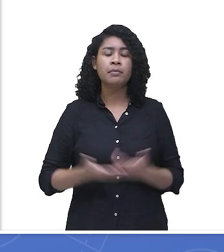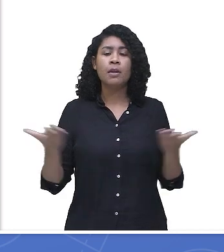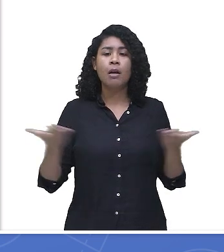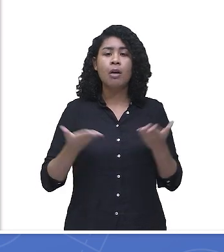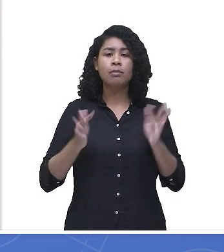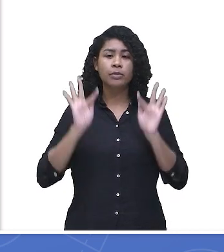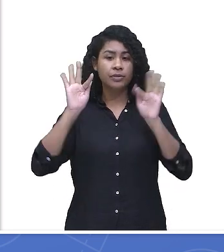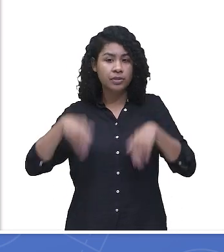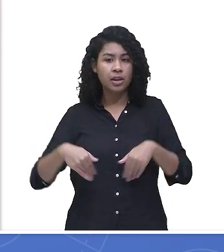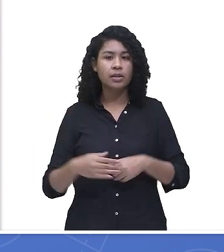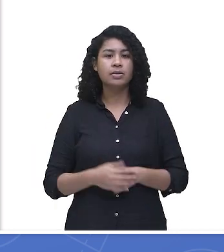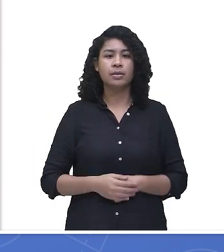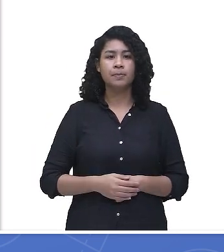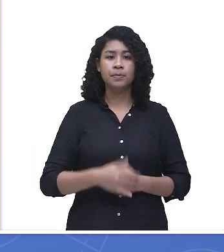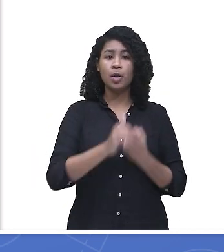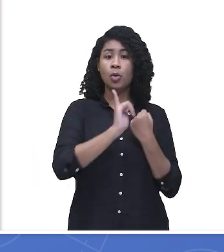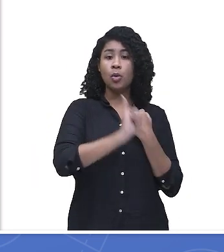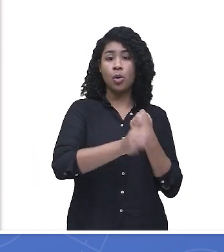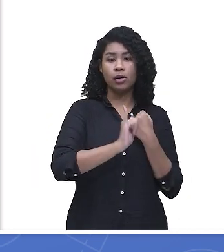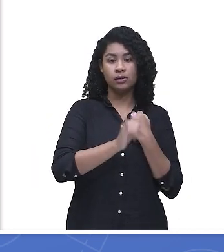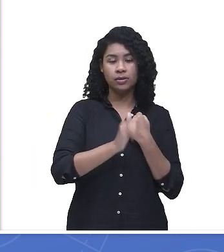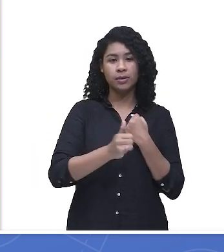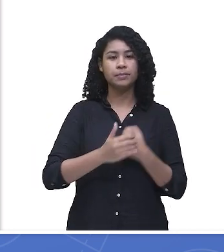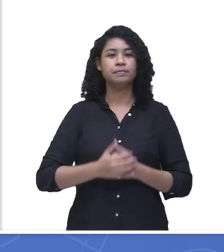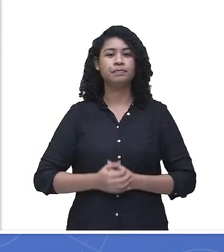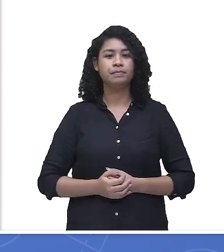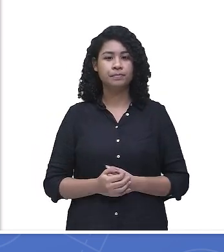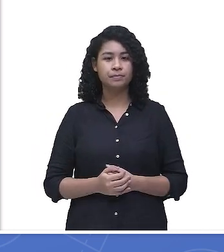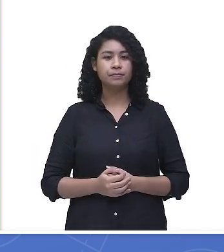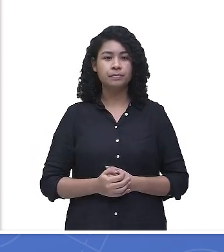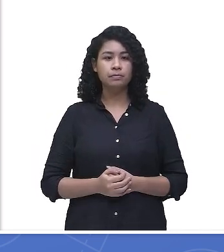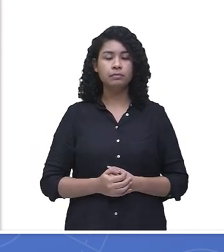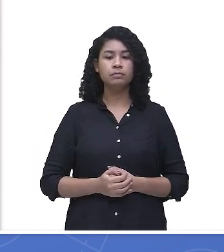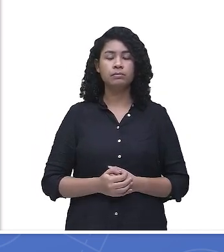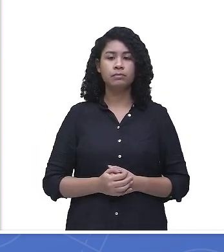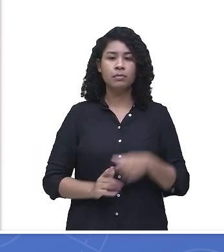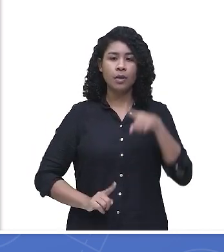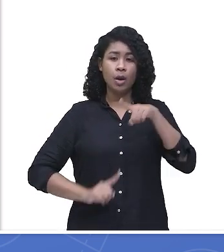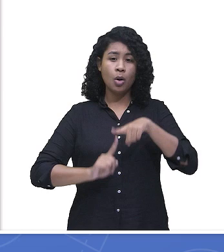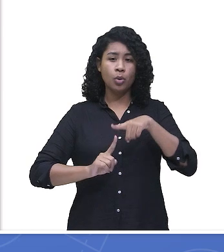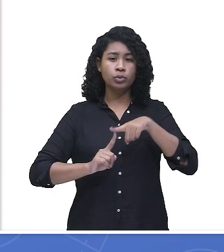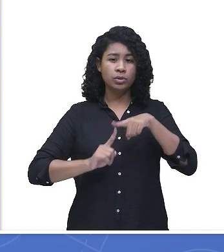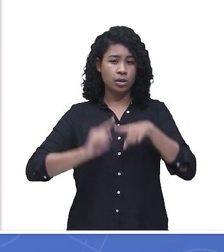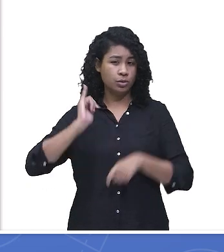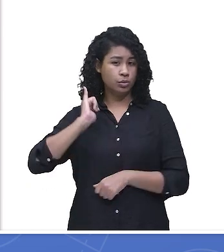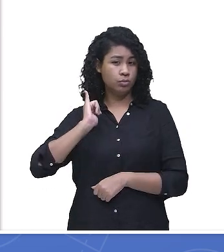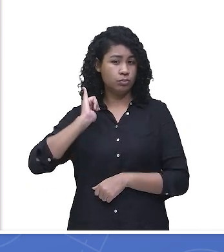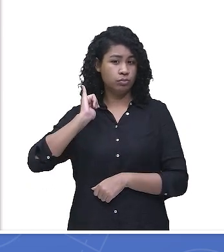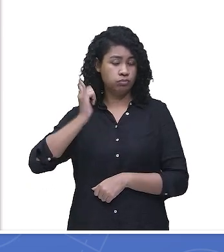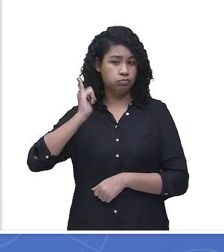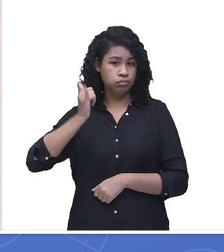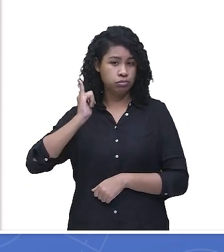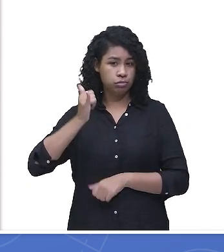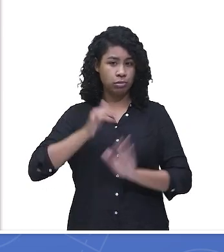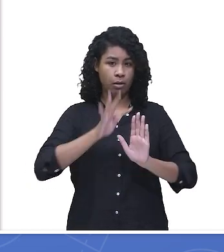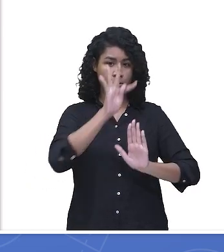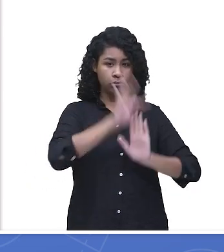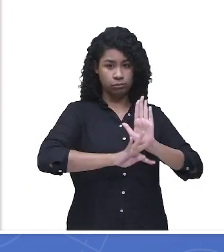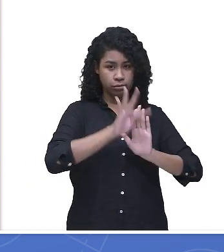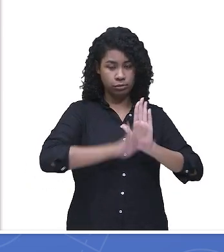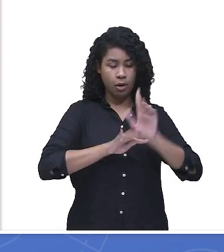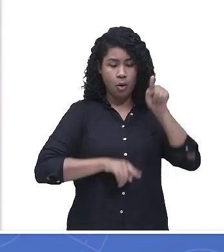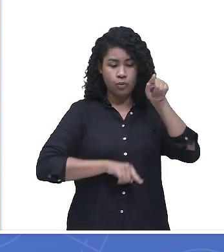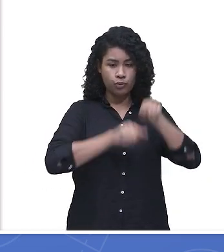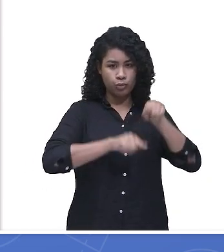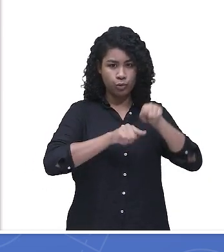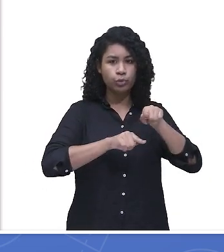crônica, rapidinho. Então, olha só. A crônica é um tipo de texto narrativo curto, certo? Geralmente produzido para meios de comunicação, por